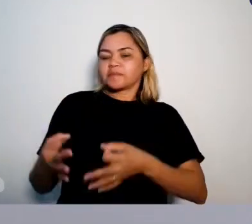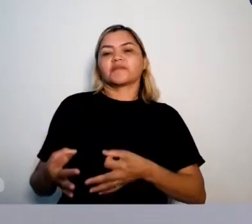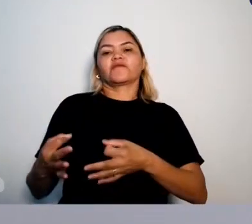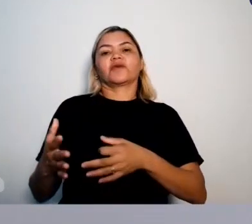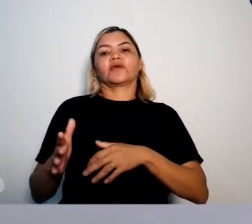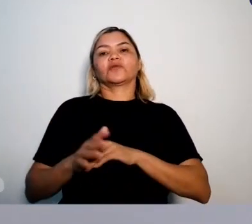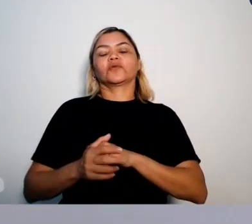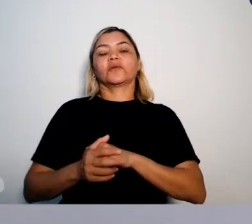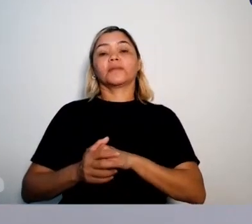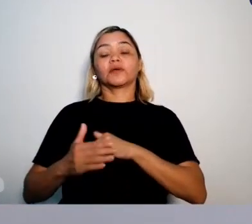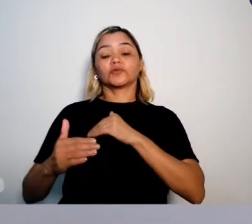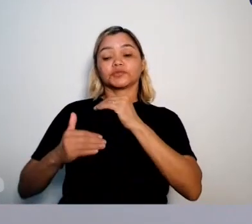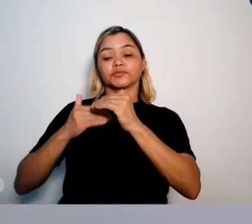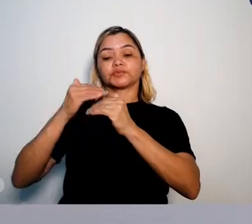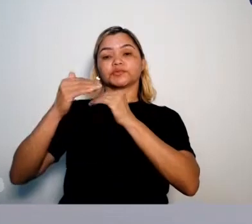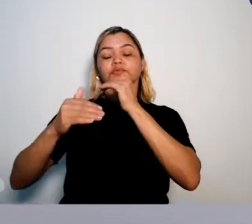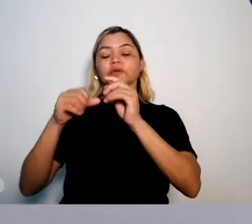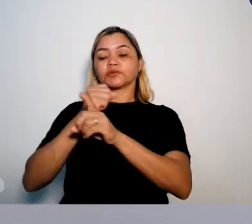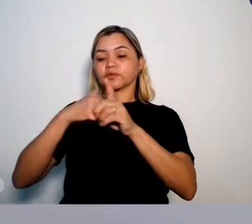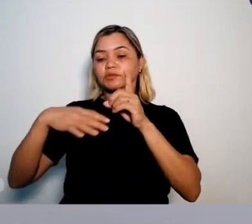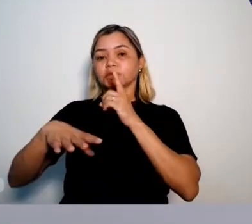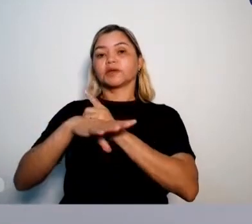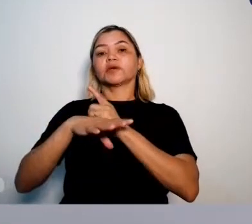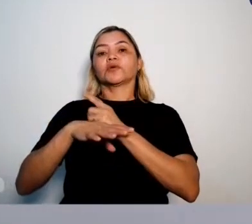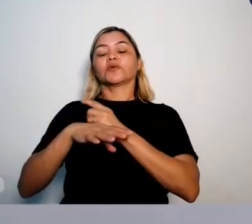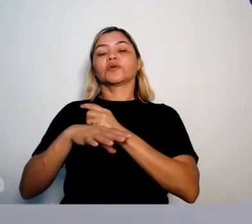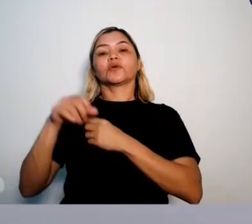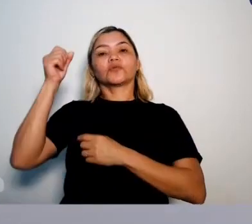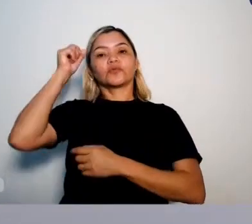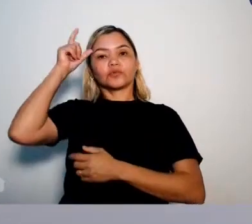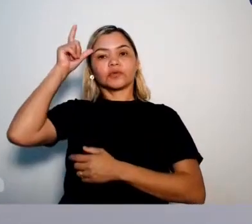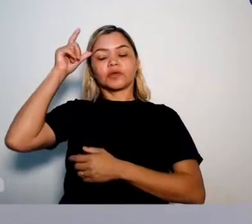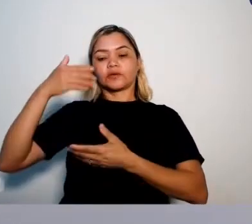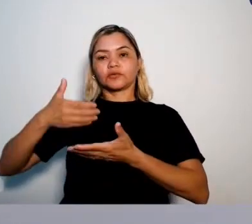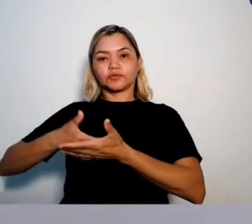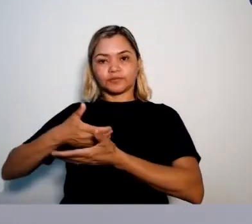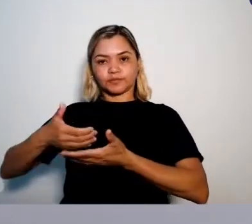o desenvolvimento social e cultural de Botucatu.